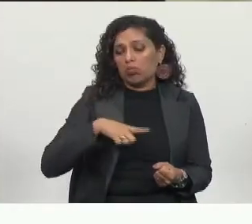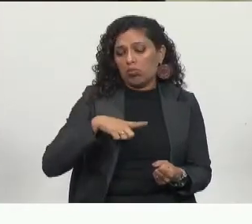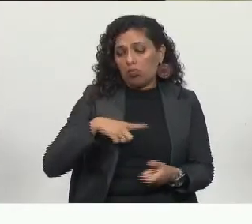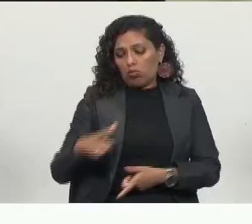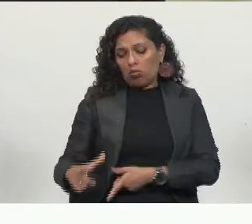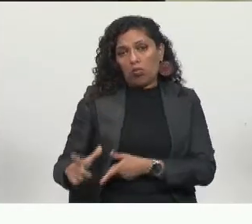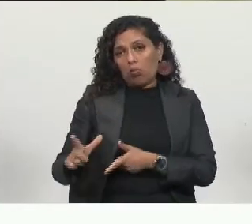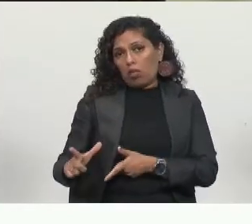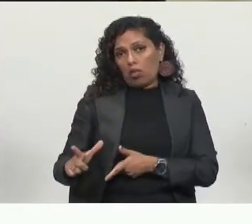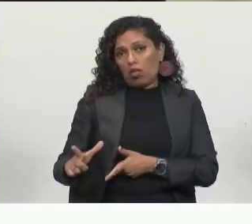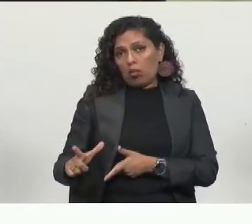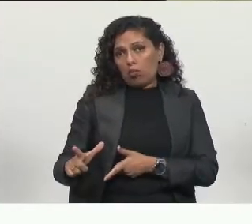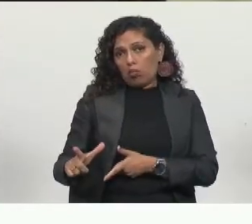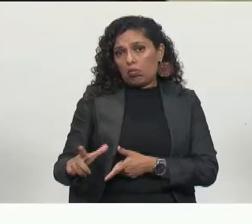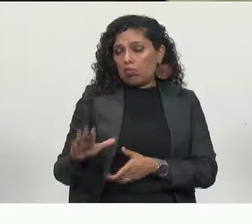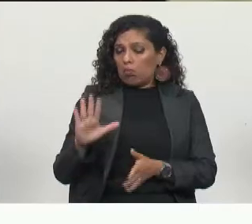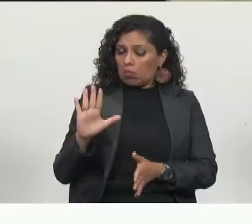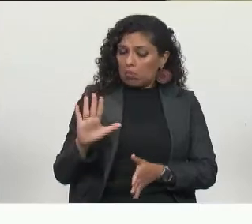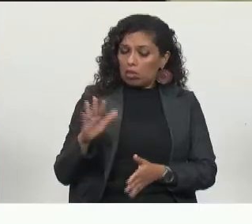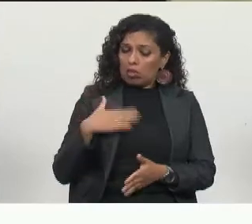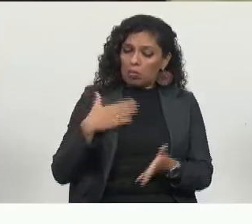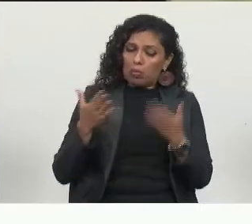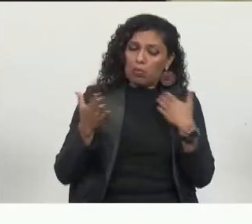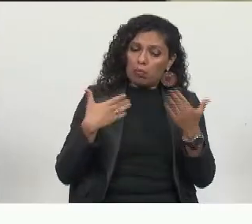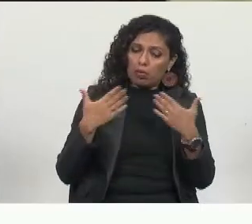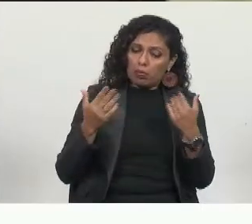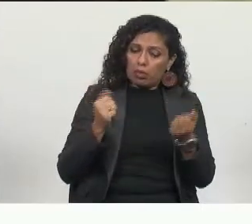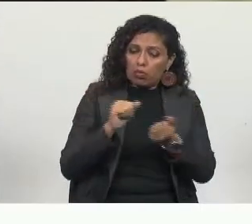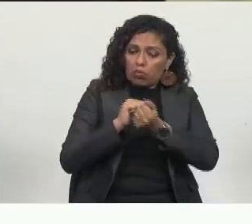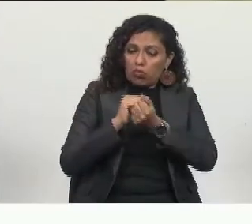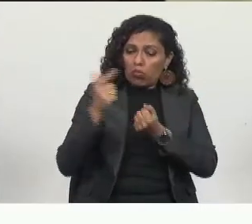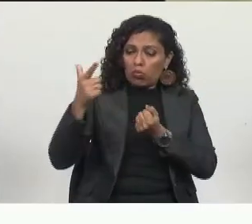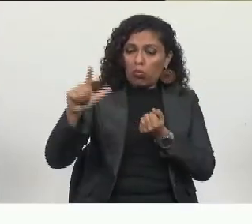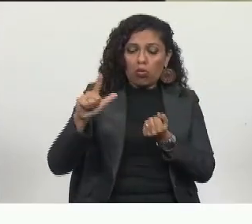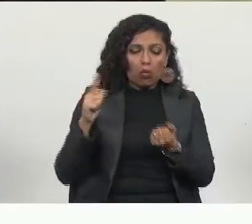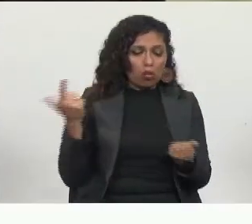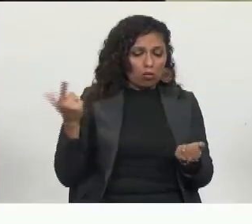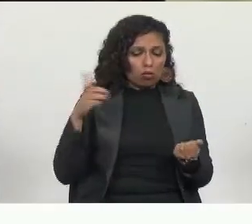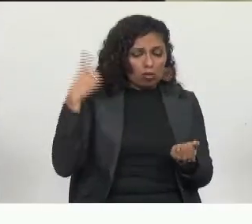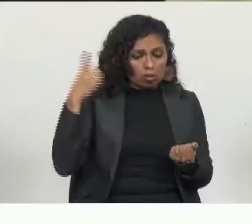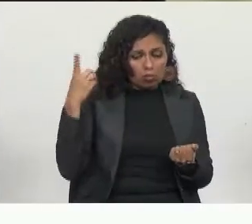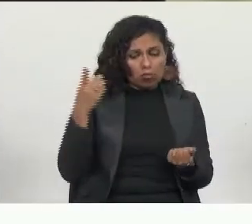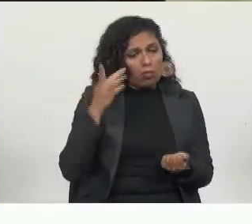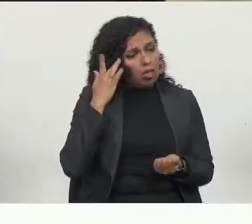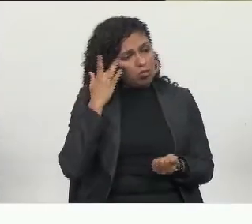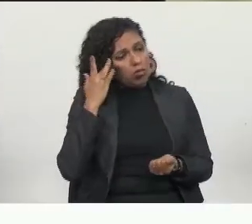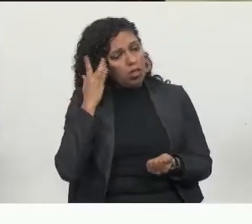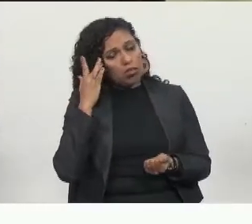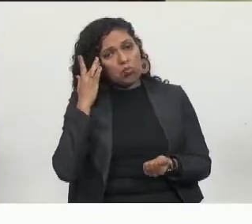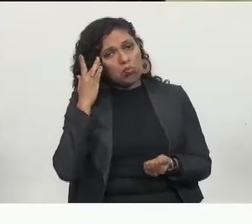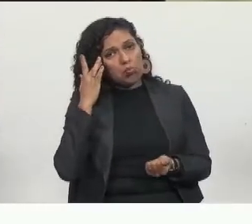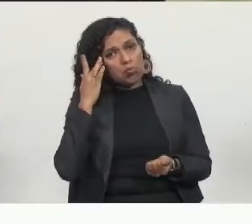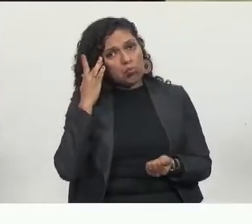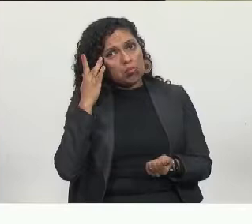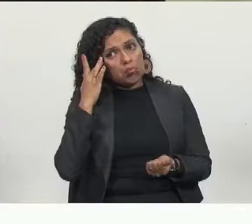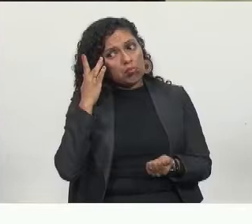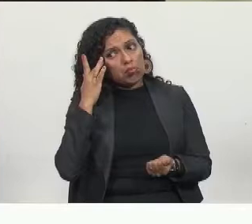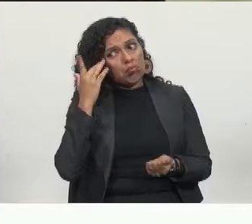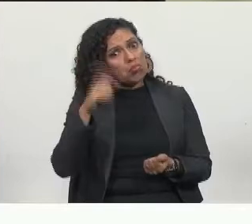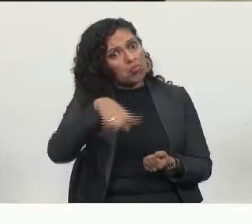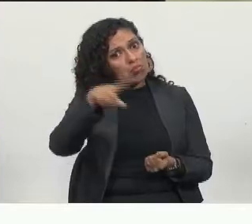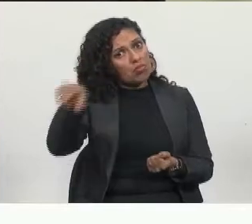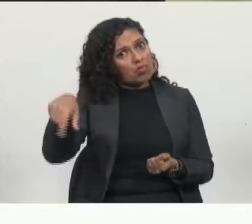Mas eu, conversando com outros parlamentares, achei por bem que esses